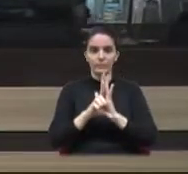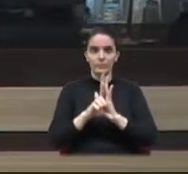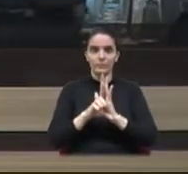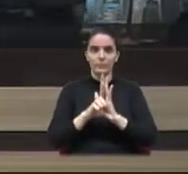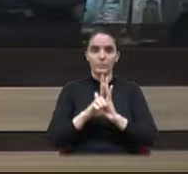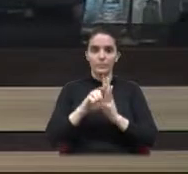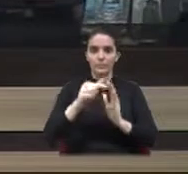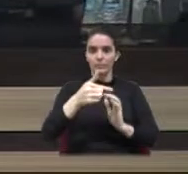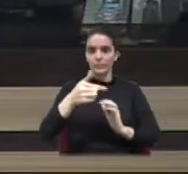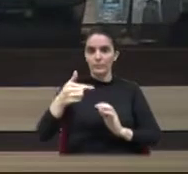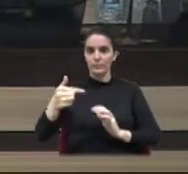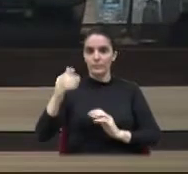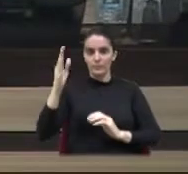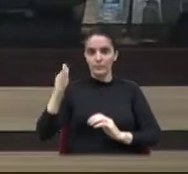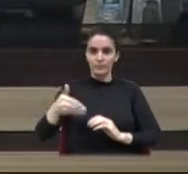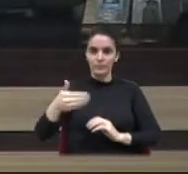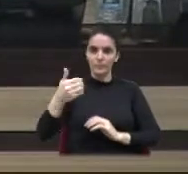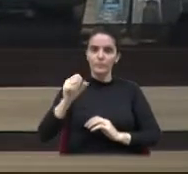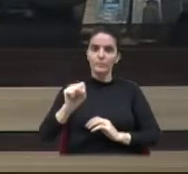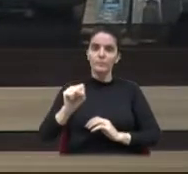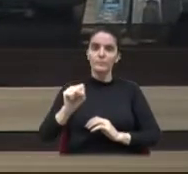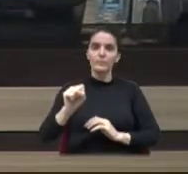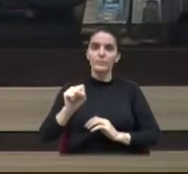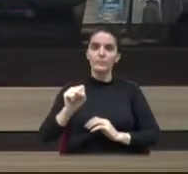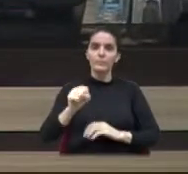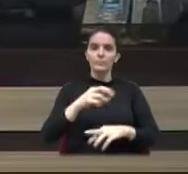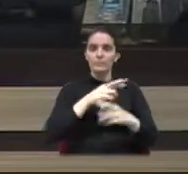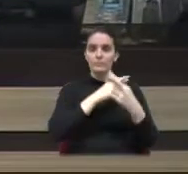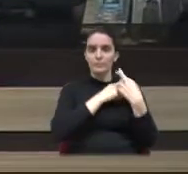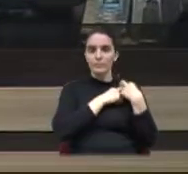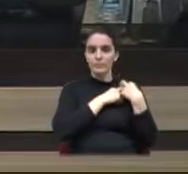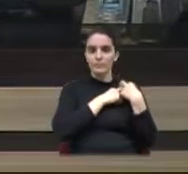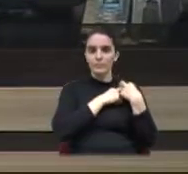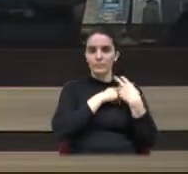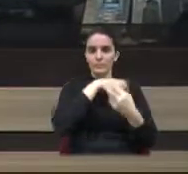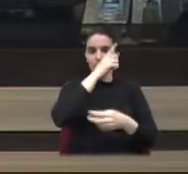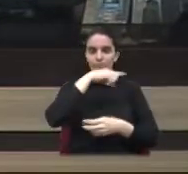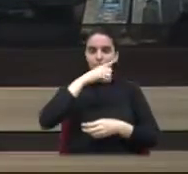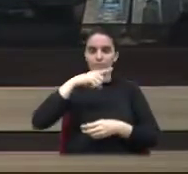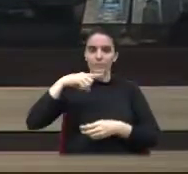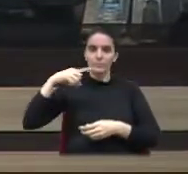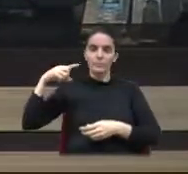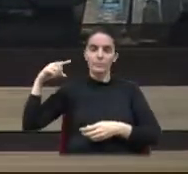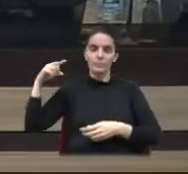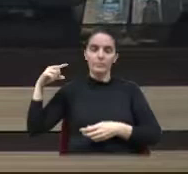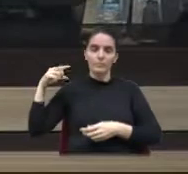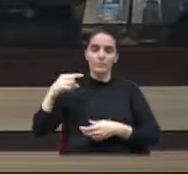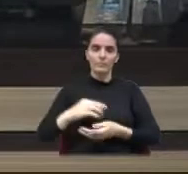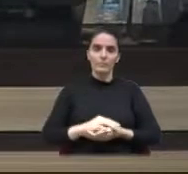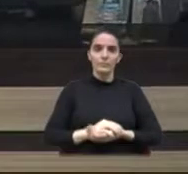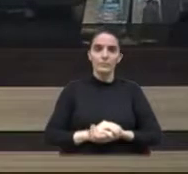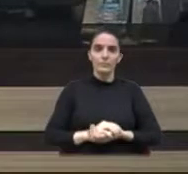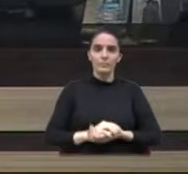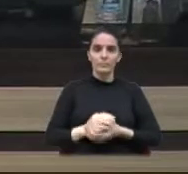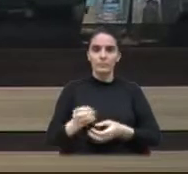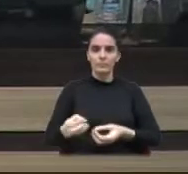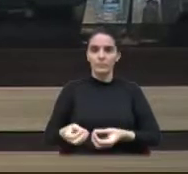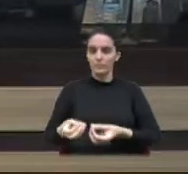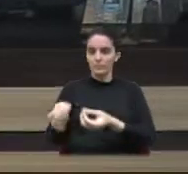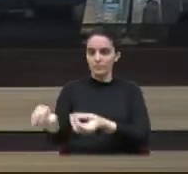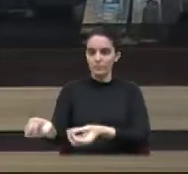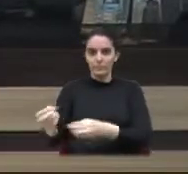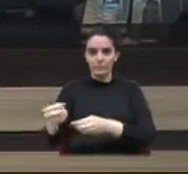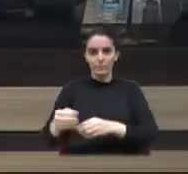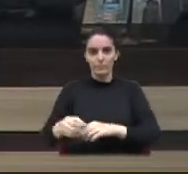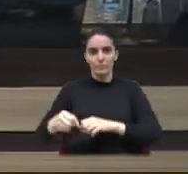número 22/2018, de autoria da vereadora Mayra Rosana Gama de Araújo Silva da Costa, que concede o diploma